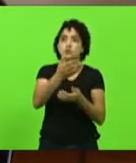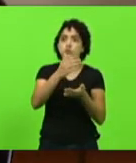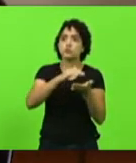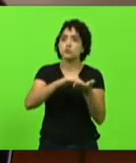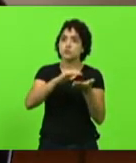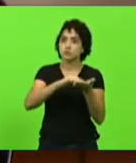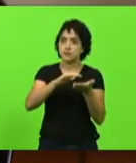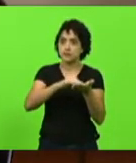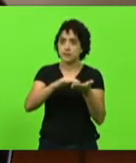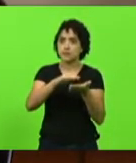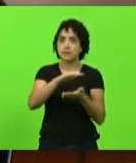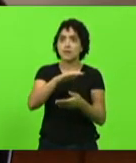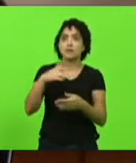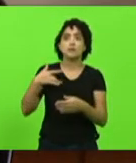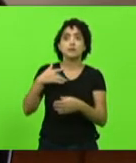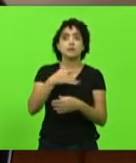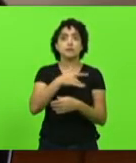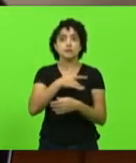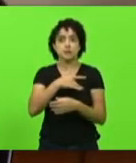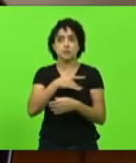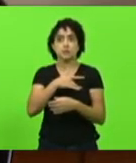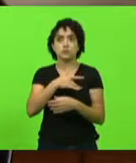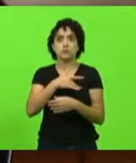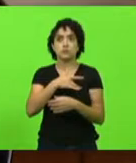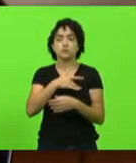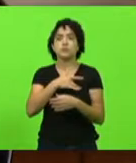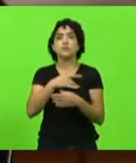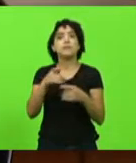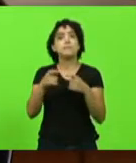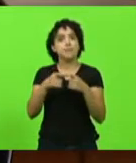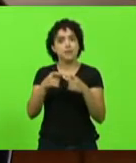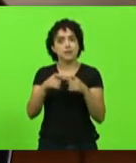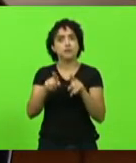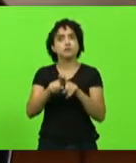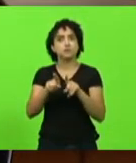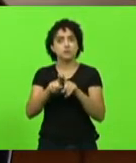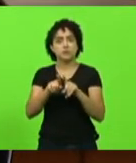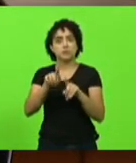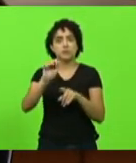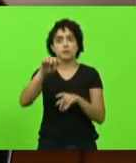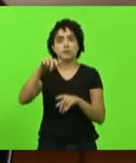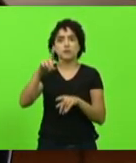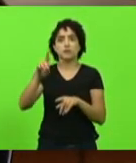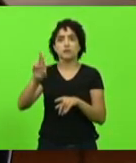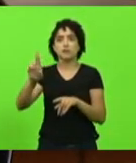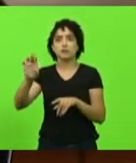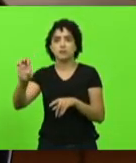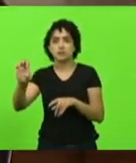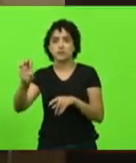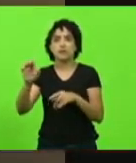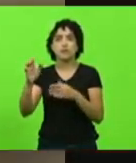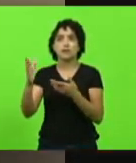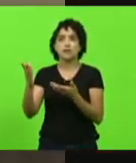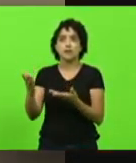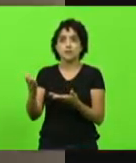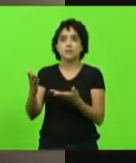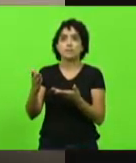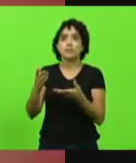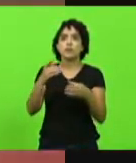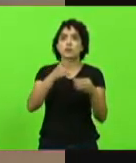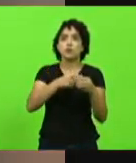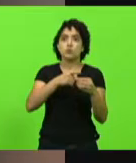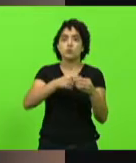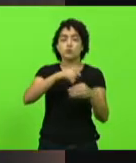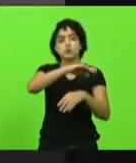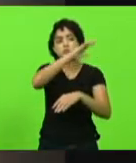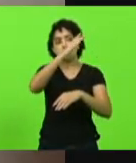da Saúde, secretário e médico também, né, doutor André Mota Ribeiro, nos municípios nossos do Alto Vale. Aí